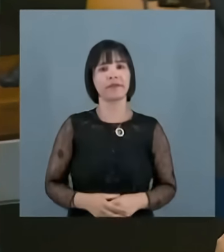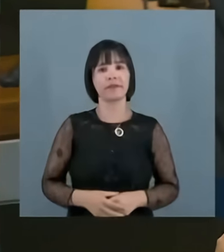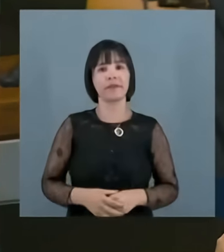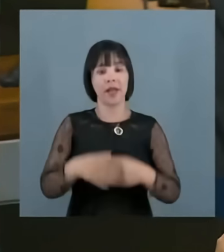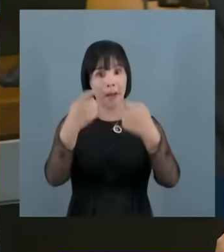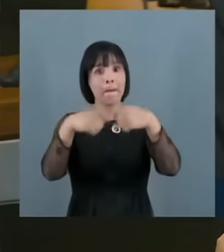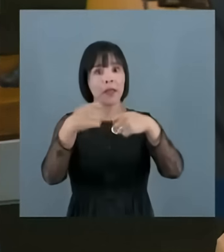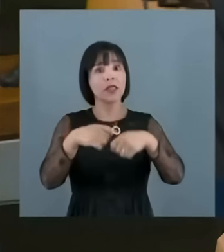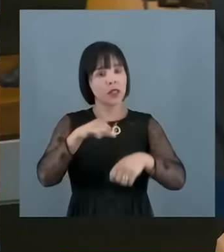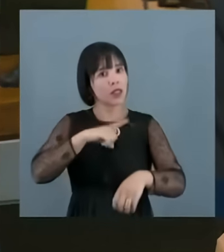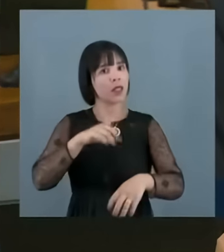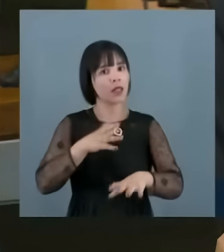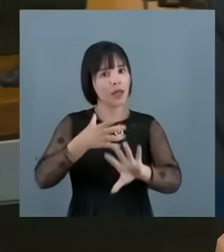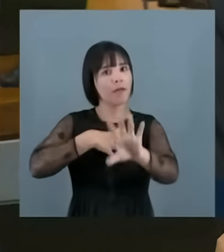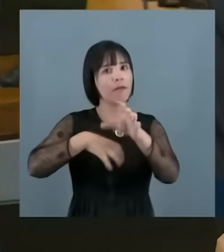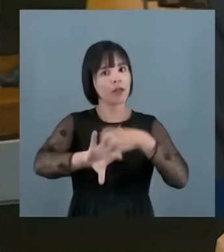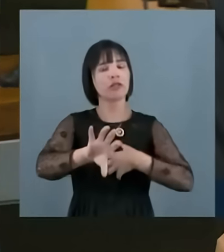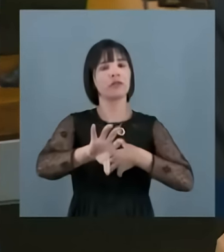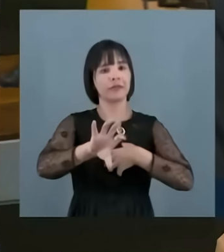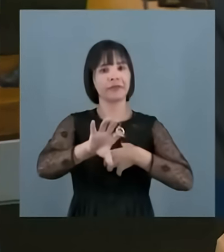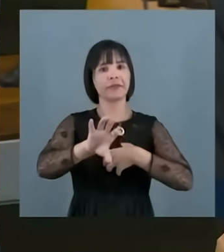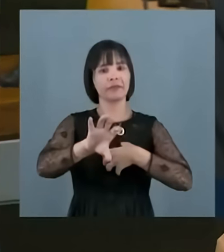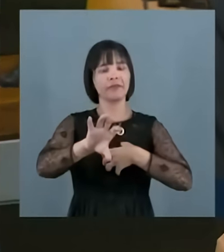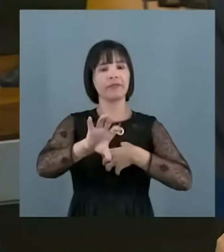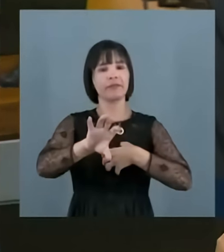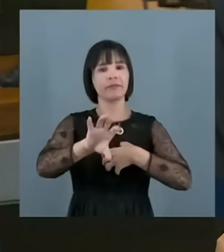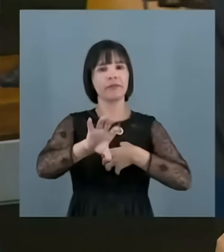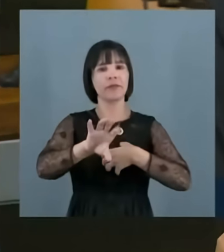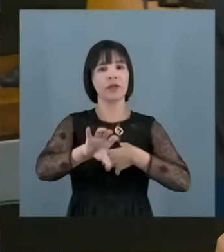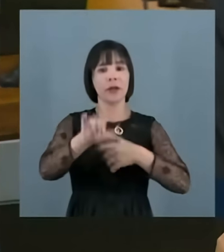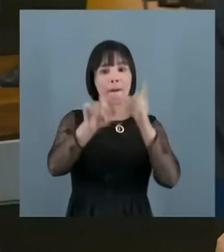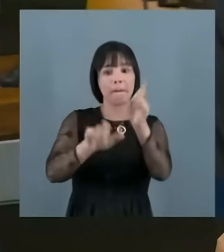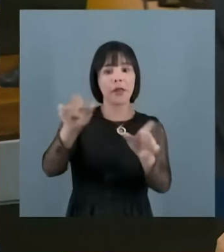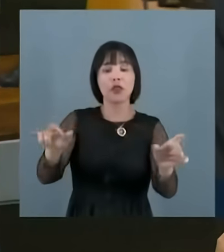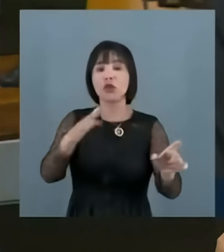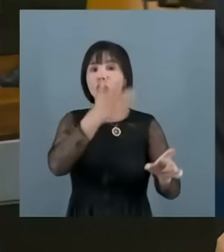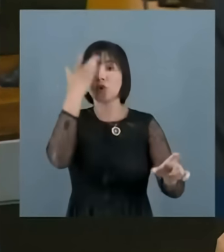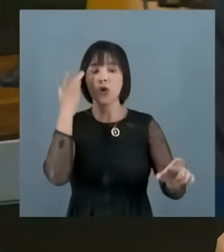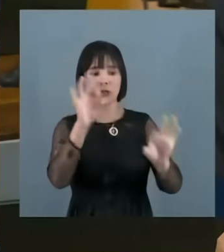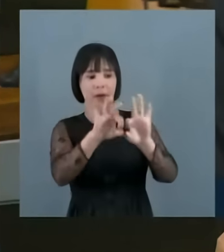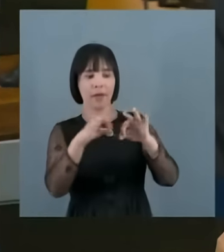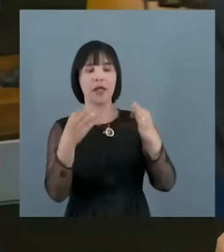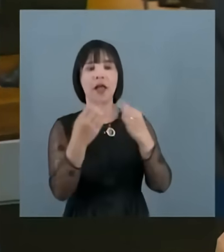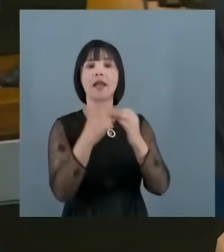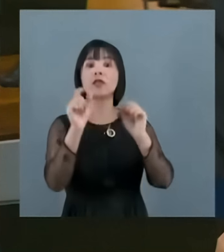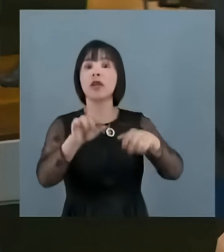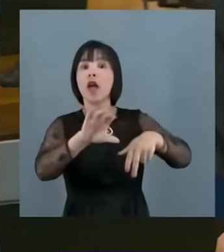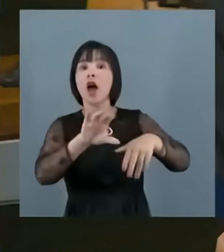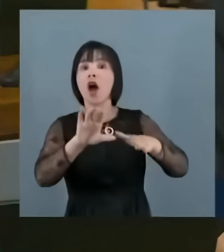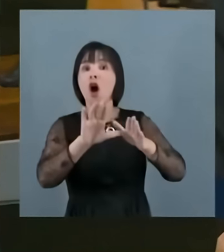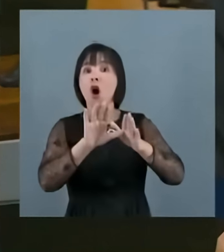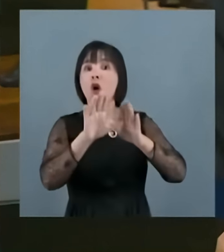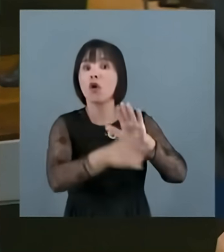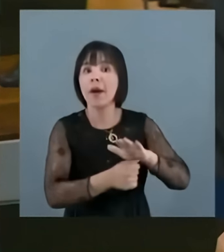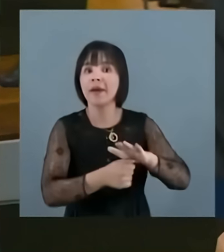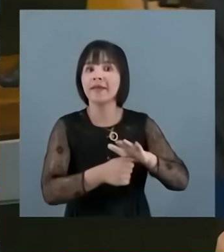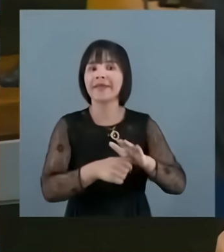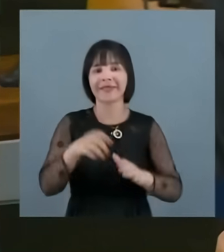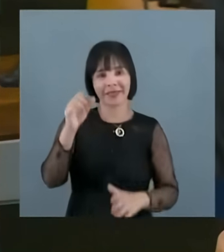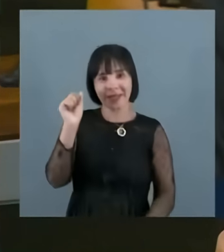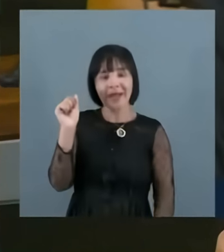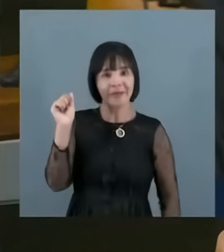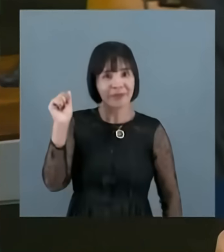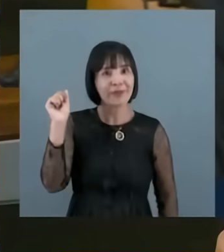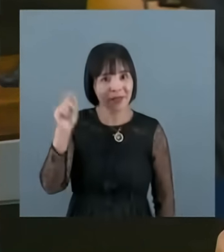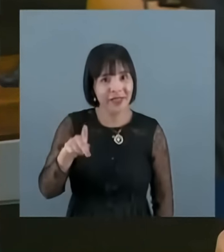Tem que ter empatia. São pessoas, são milhares de pessoas roubadas. aposentados. E